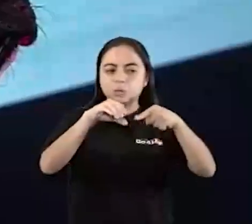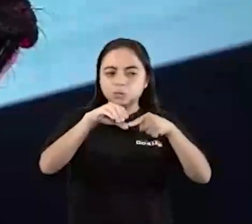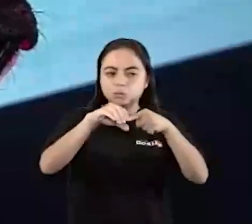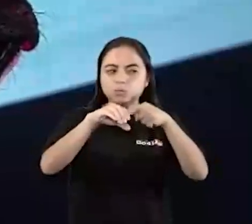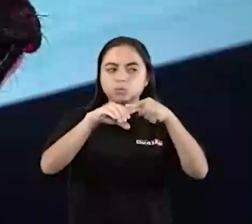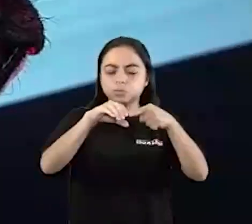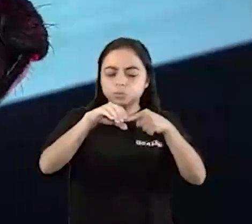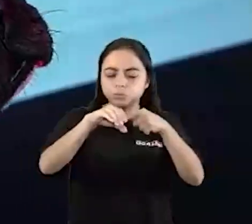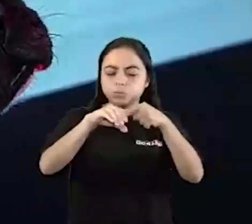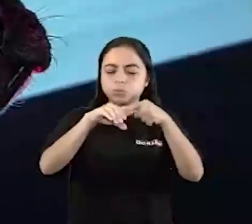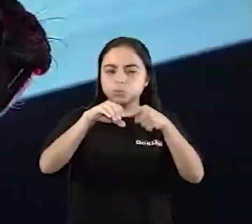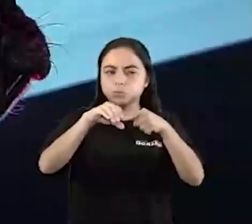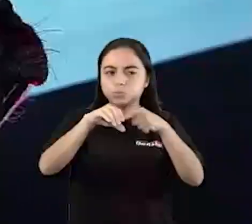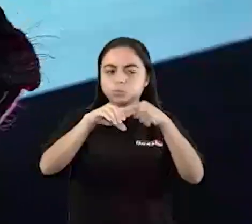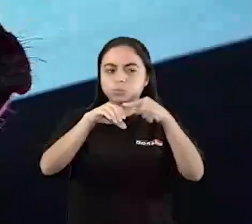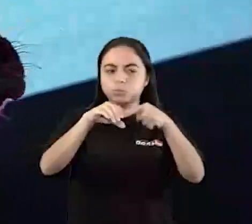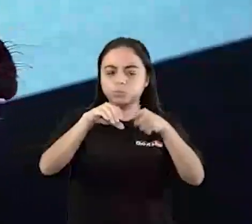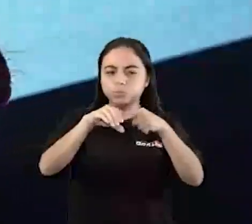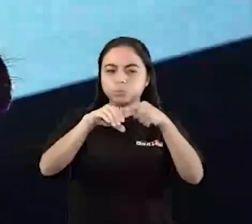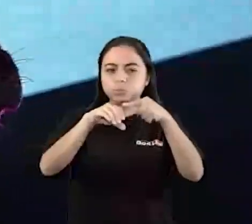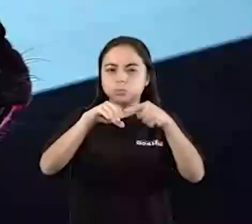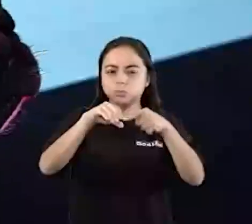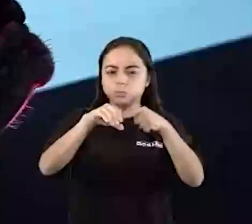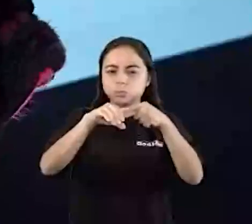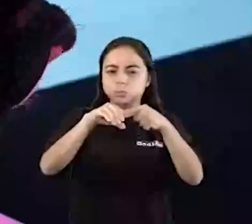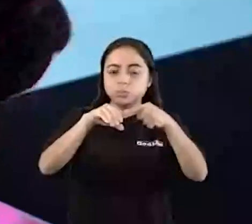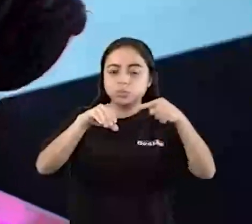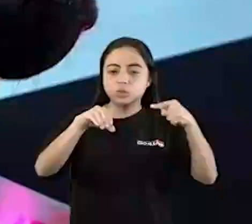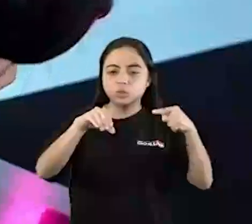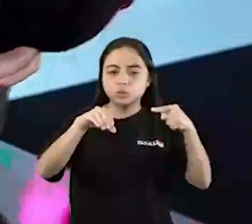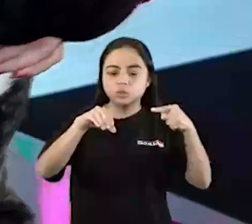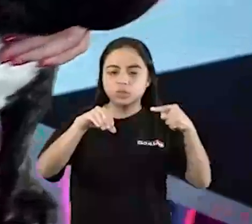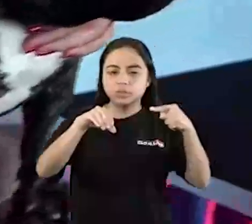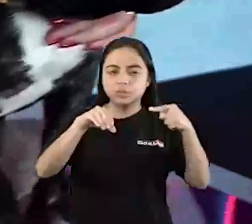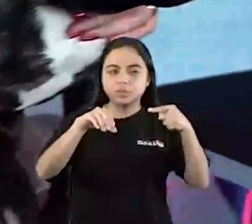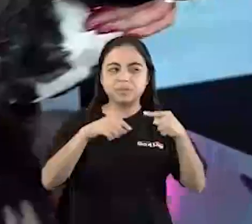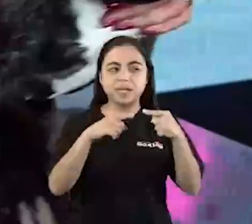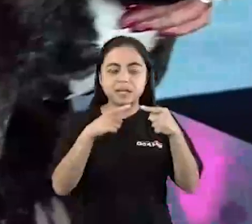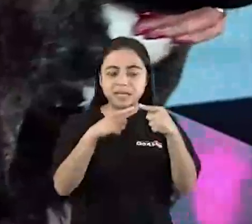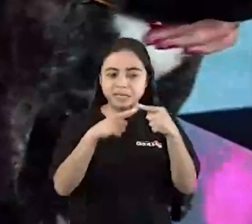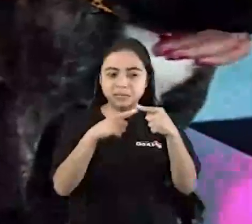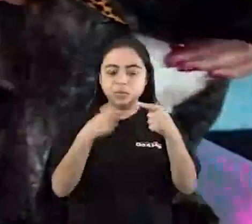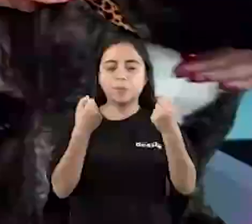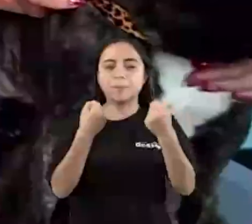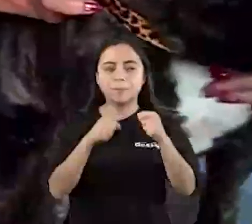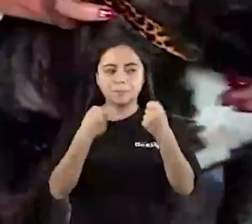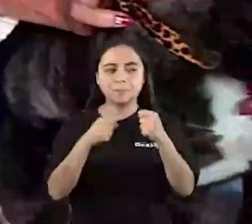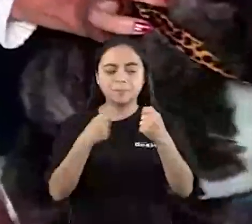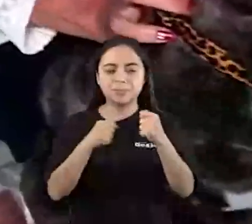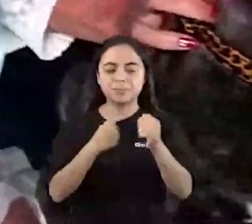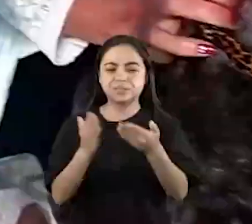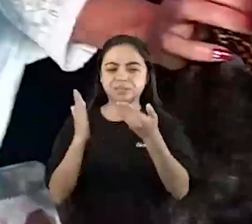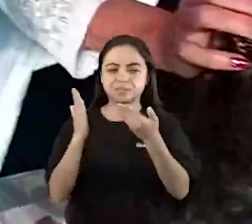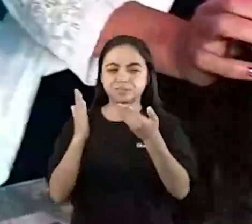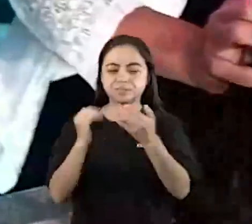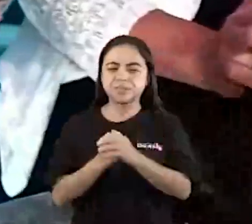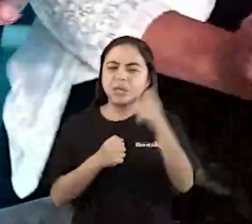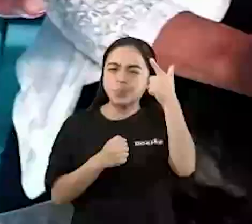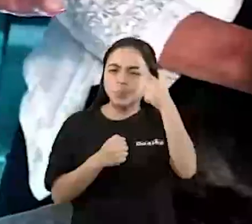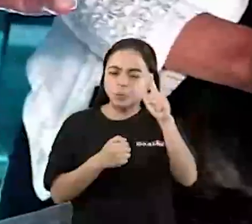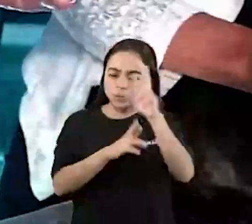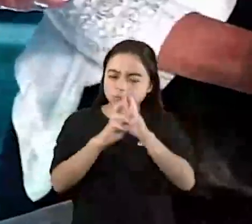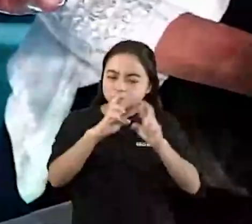mesmo sentido, remove, e aqui, ó, esse cerumen é o que a gente precisa para conseguir